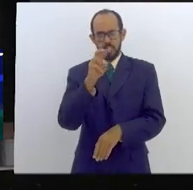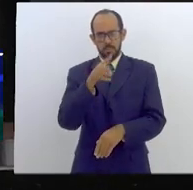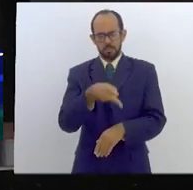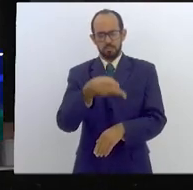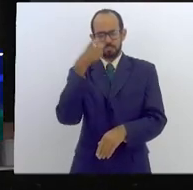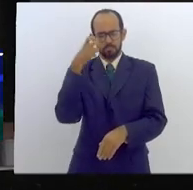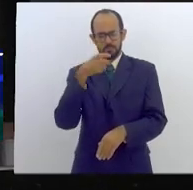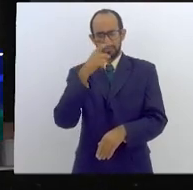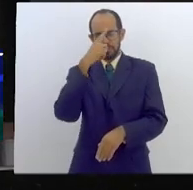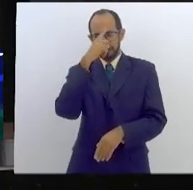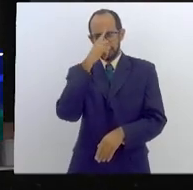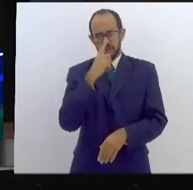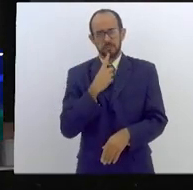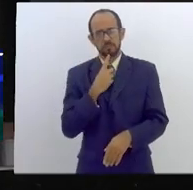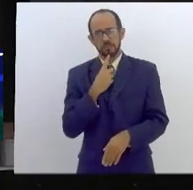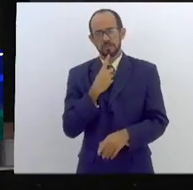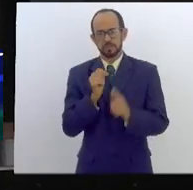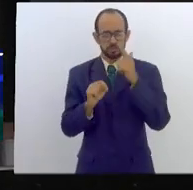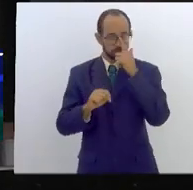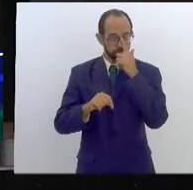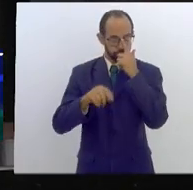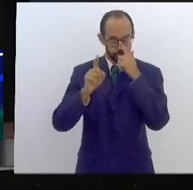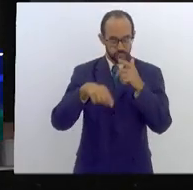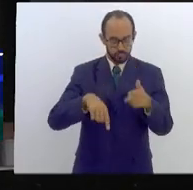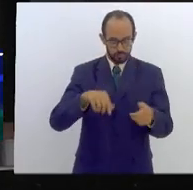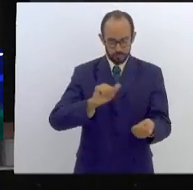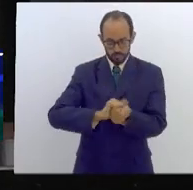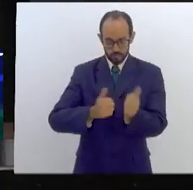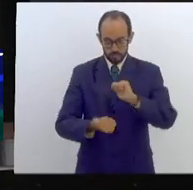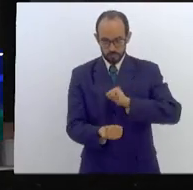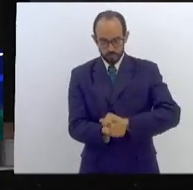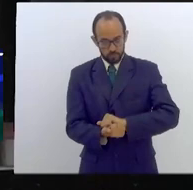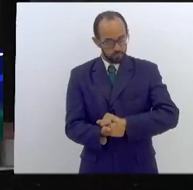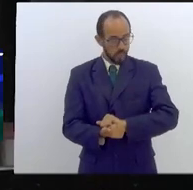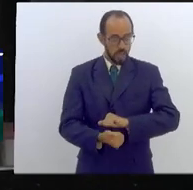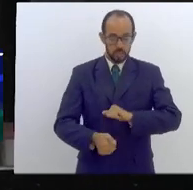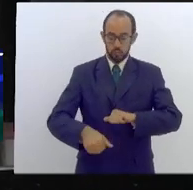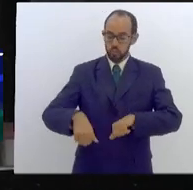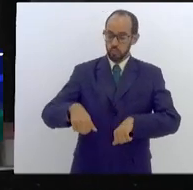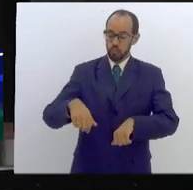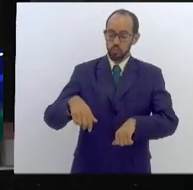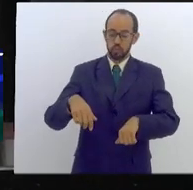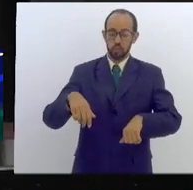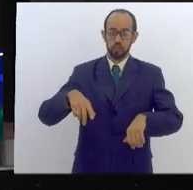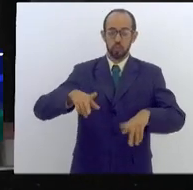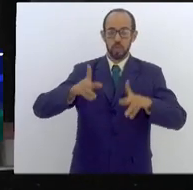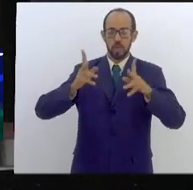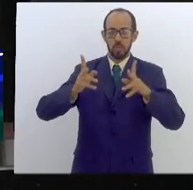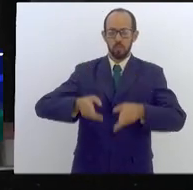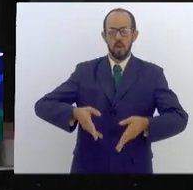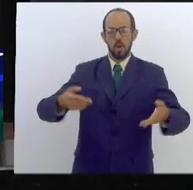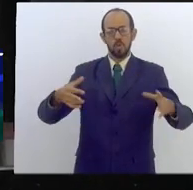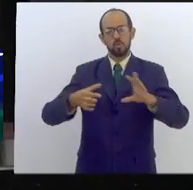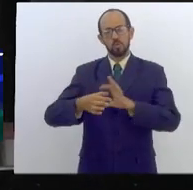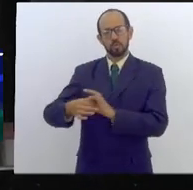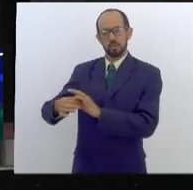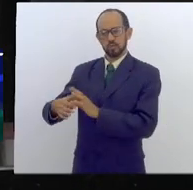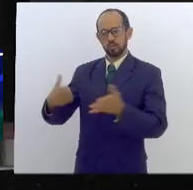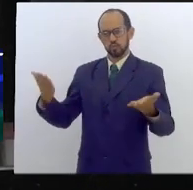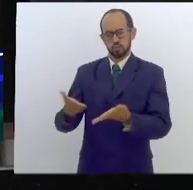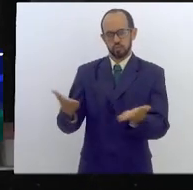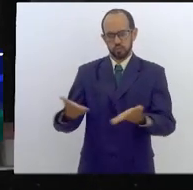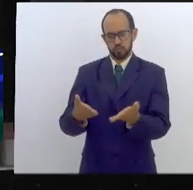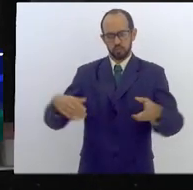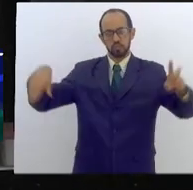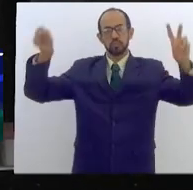fotografias que se ajusta como nunca aos tempos que vivemos. O